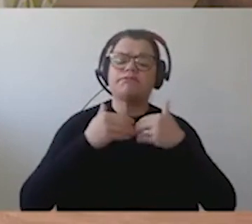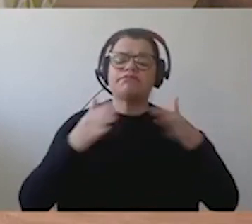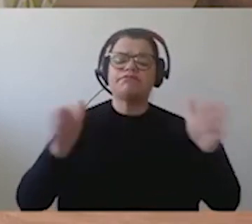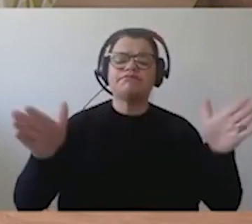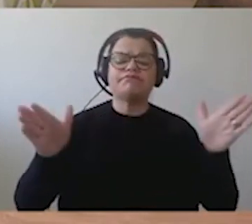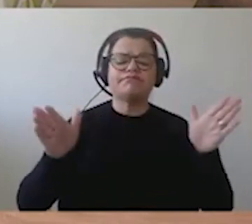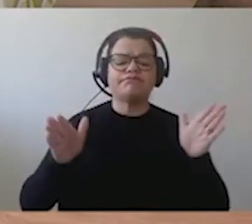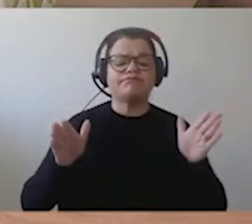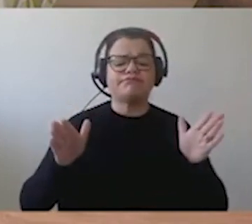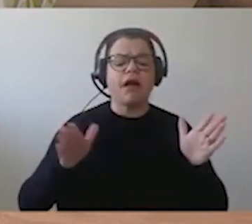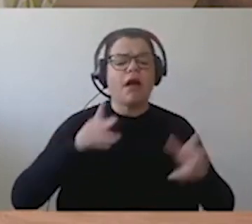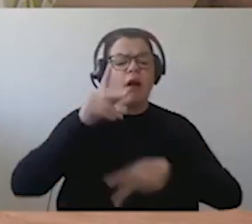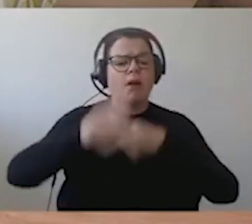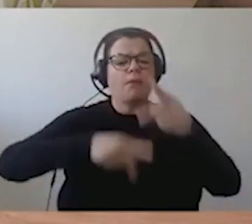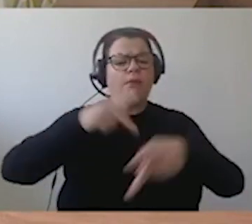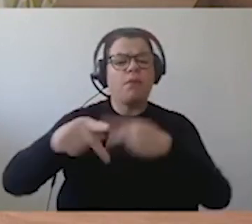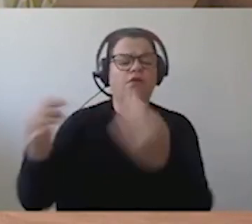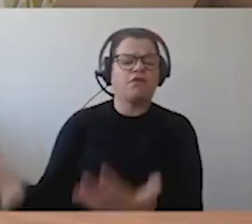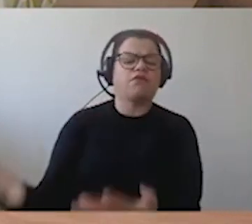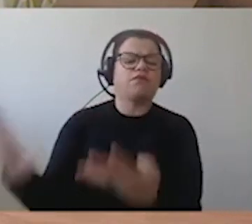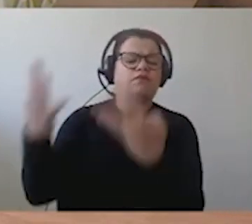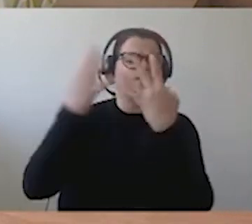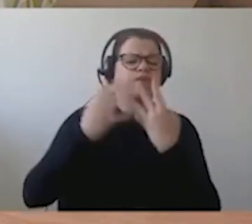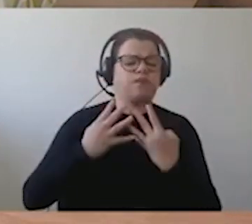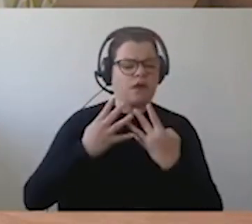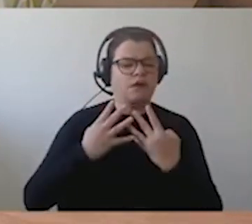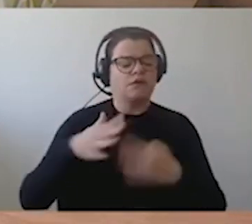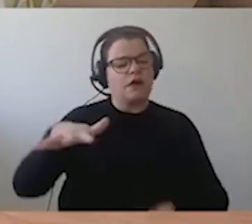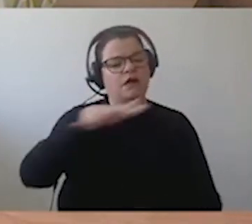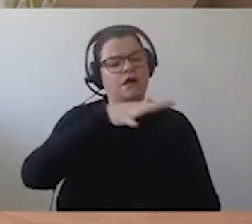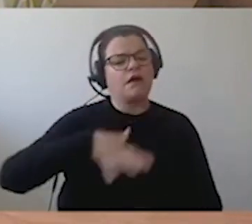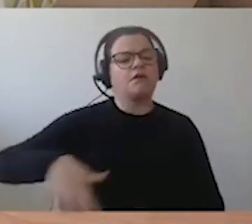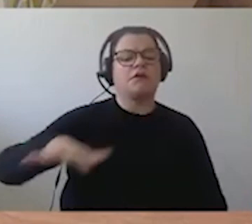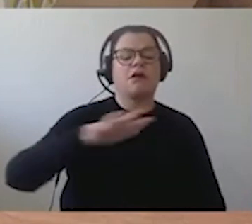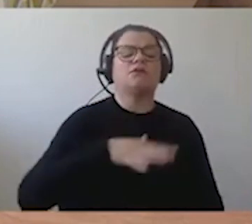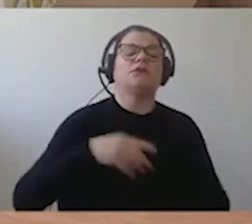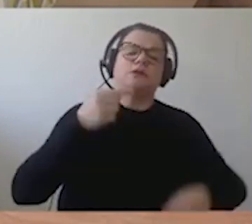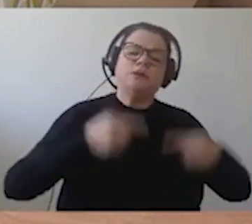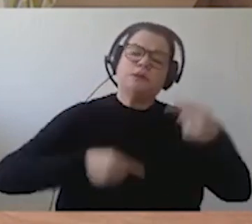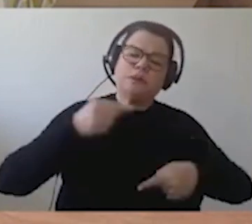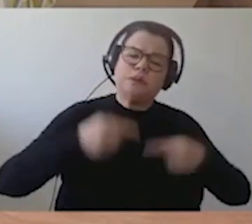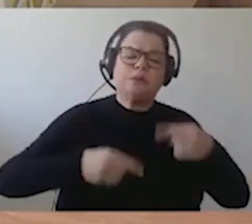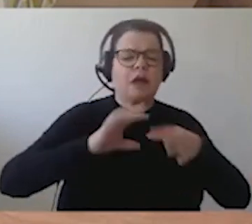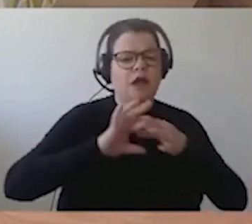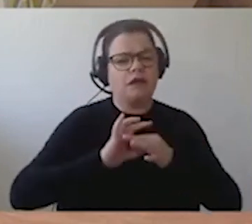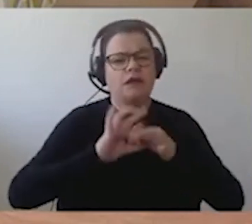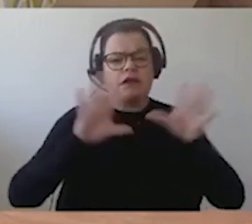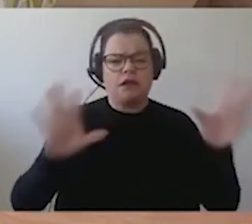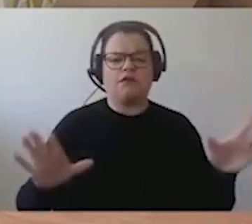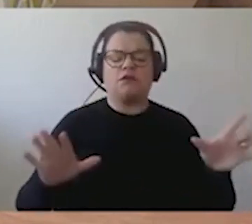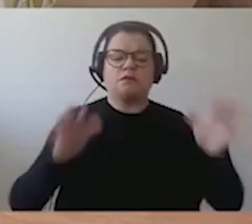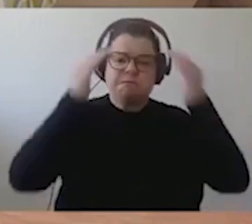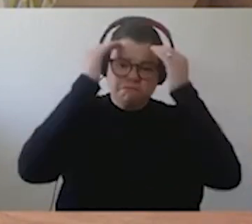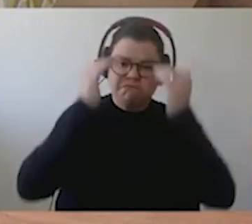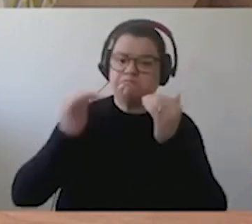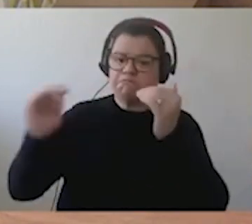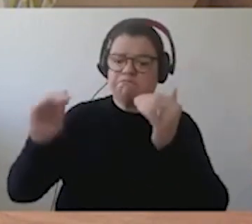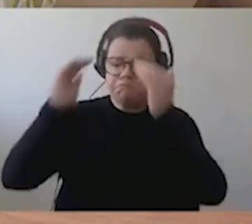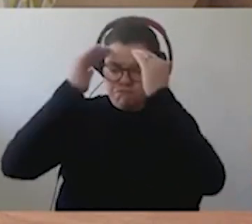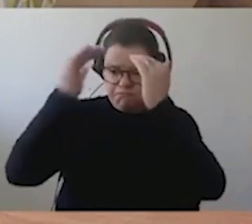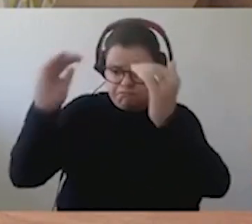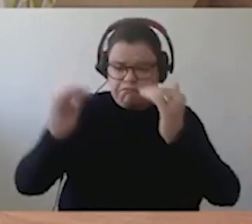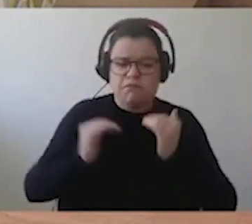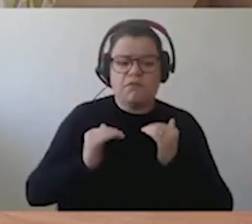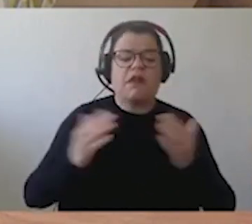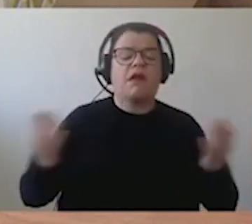a população que encontrou aqui esse ambiente de diálogo livre e bastante respeitoso e no final desse processo nós